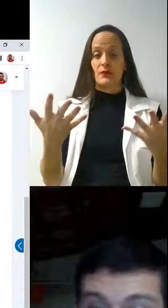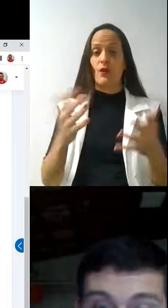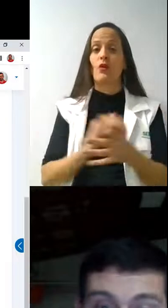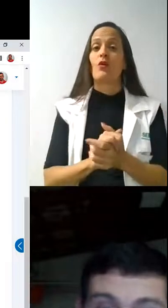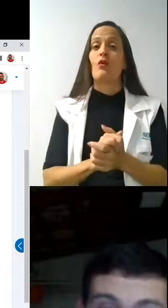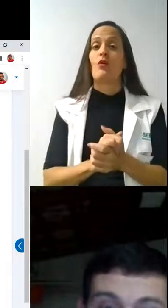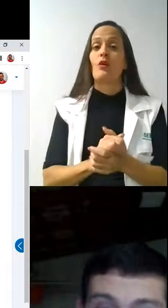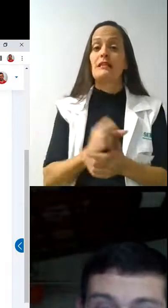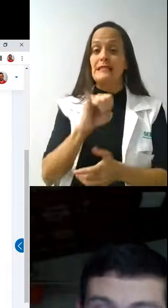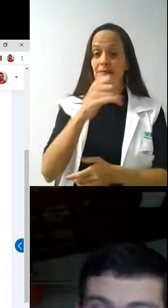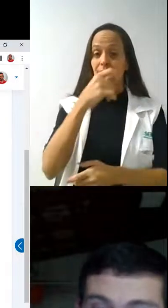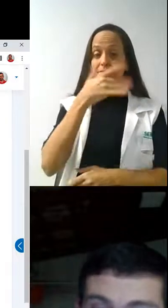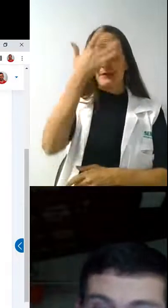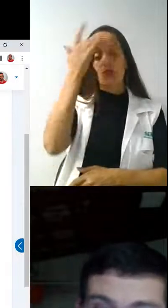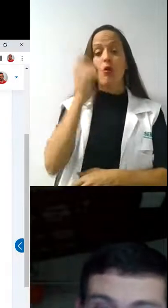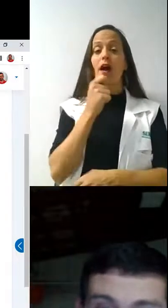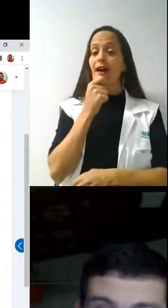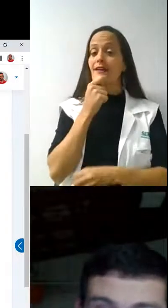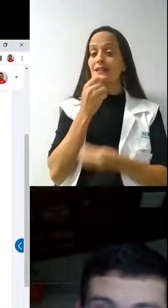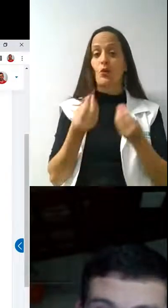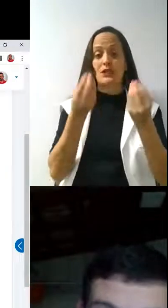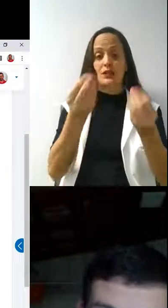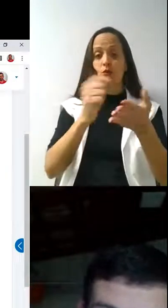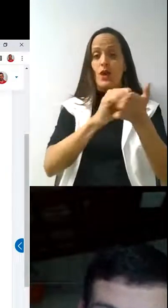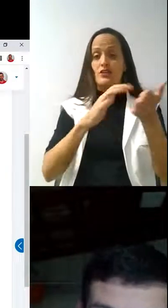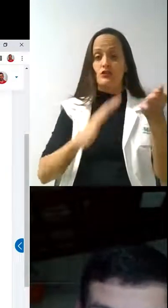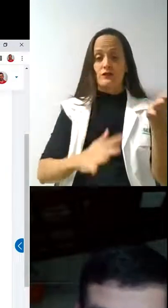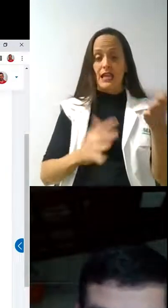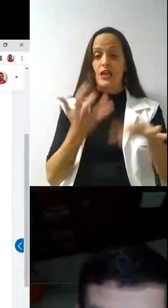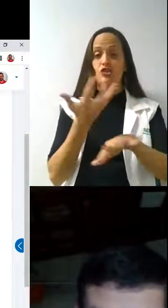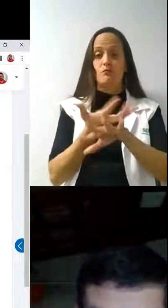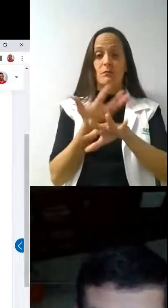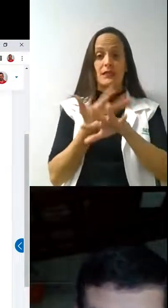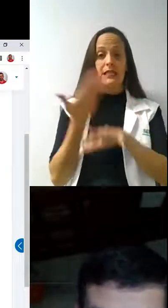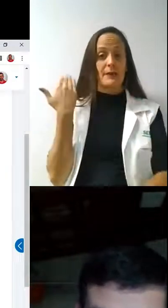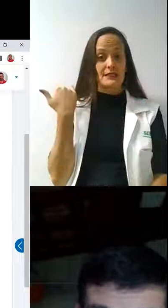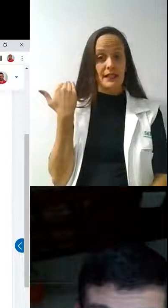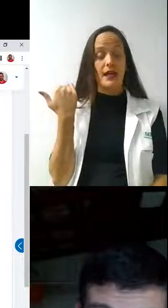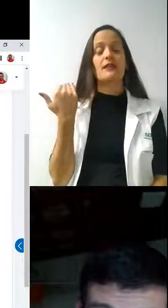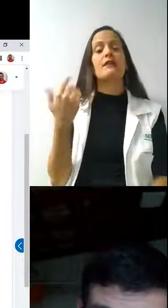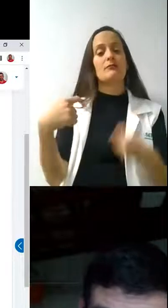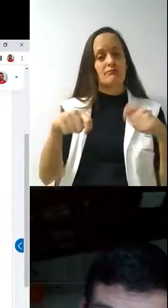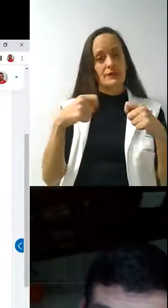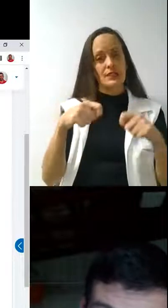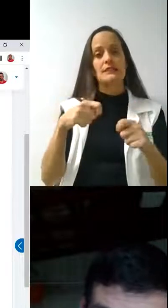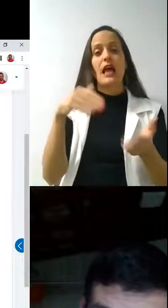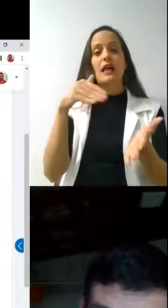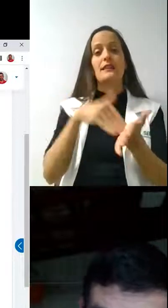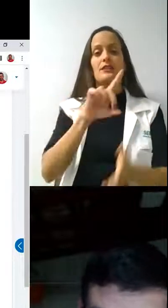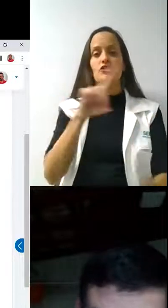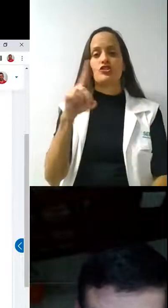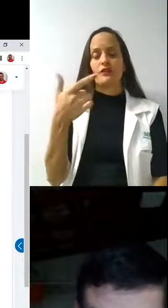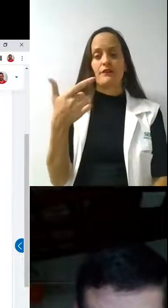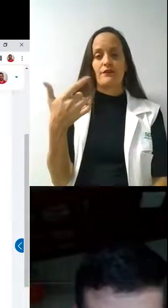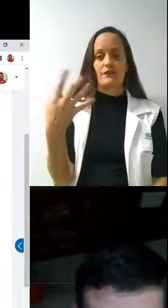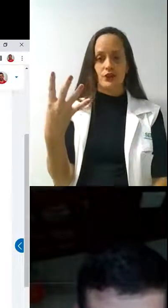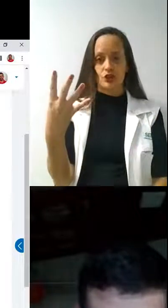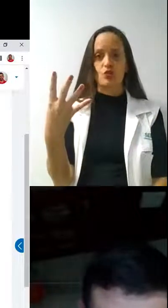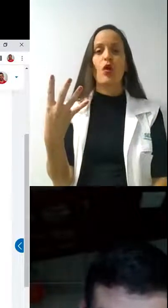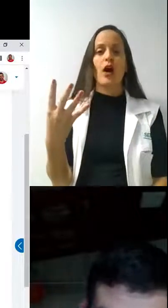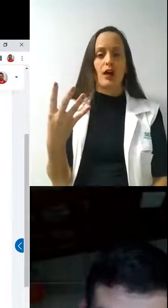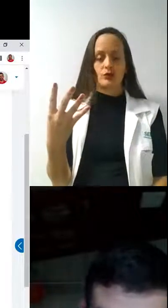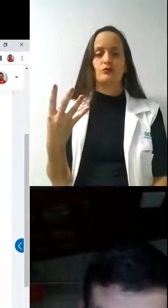justamente para vocês não saírem prejudicados, né? Que eu vi que vocês tiveram dificuldade e tal. Então, até dia 24, eu vou estar recebendo as atividades